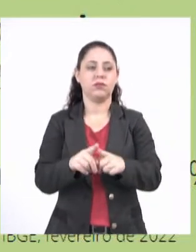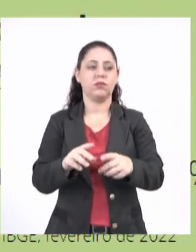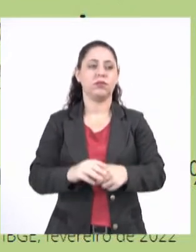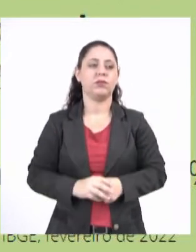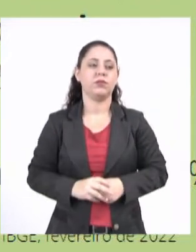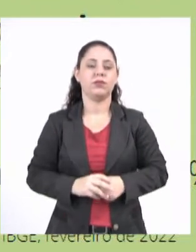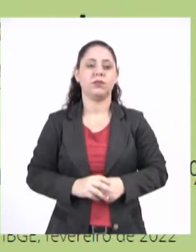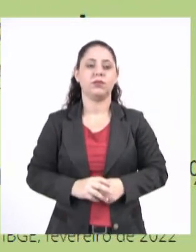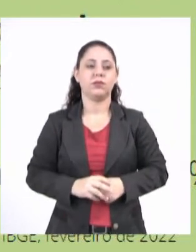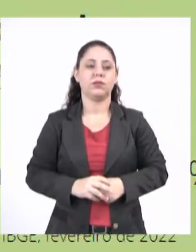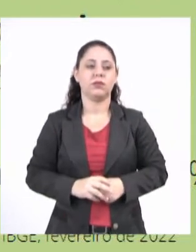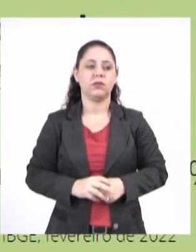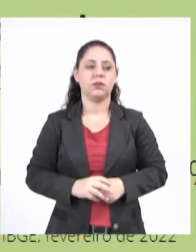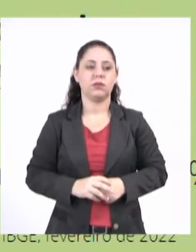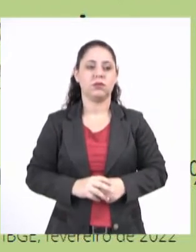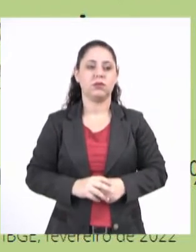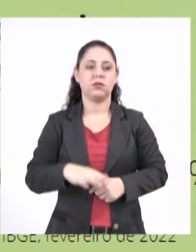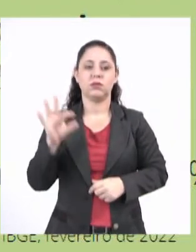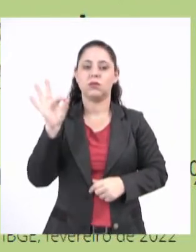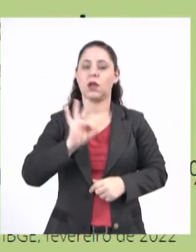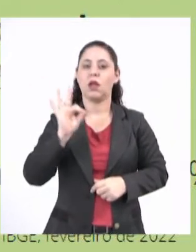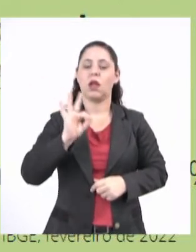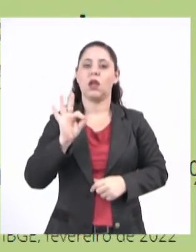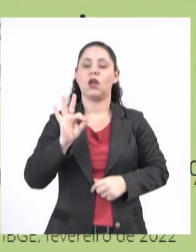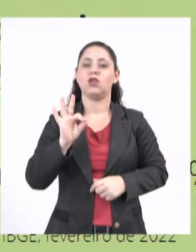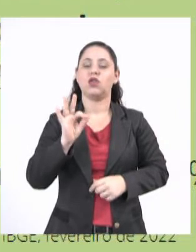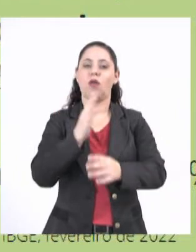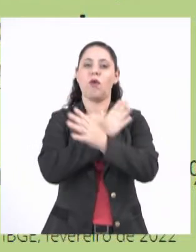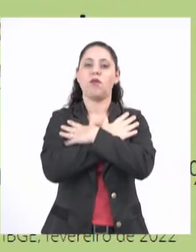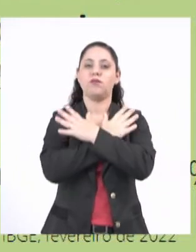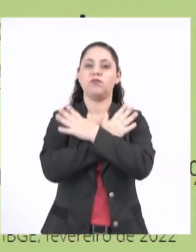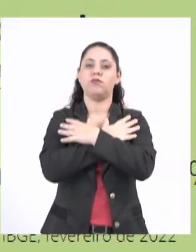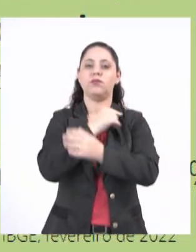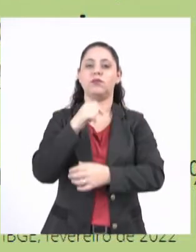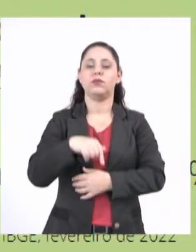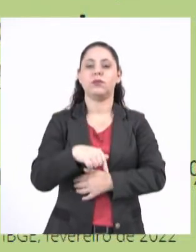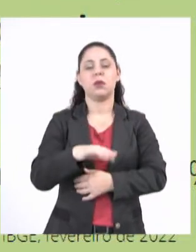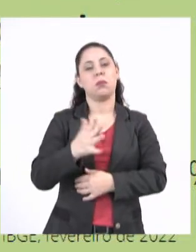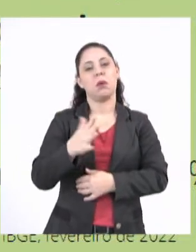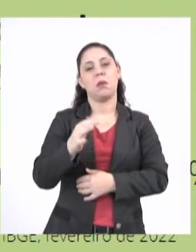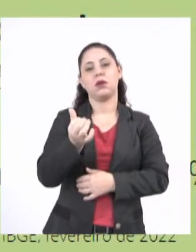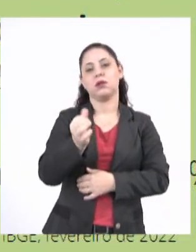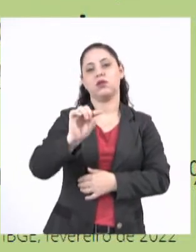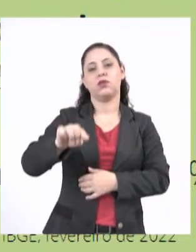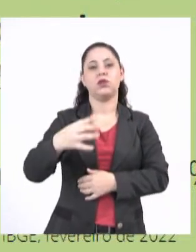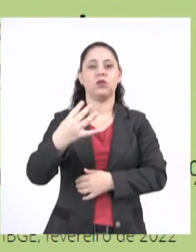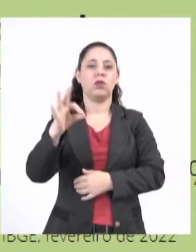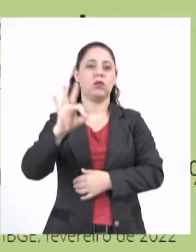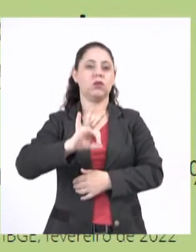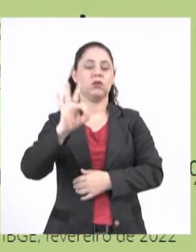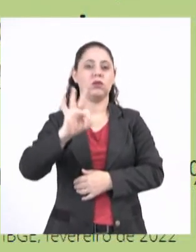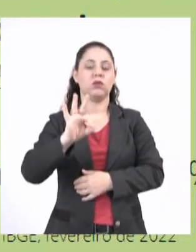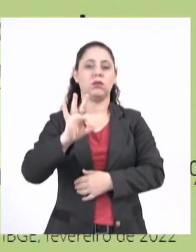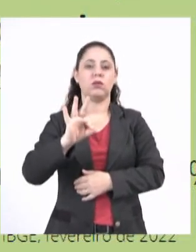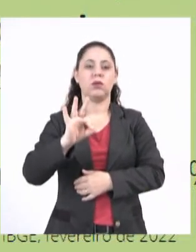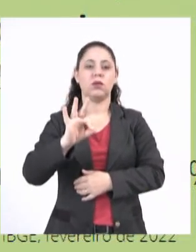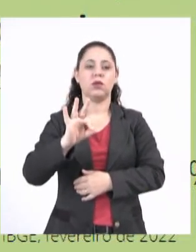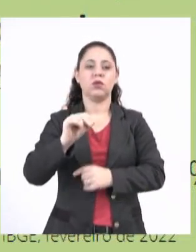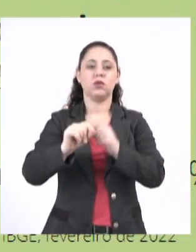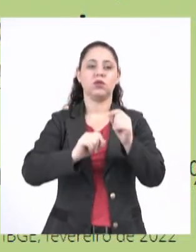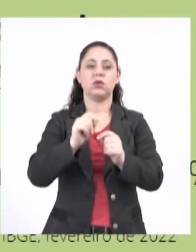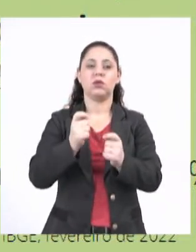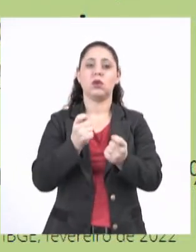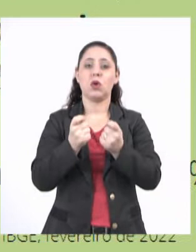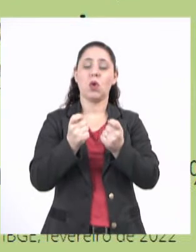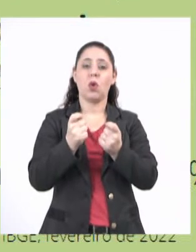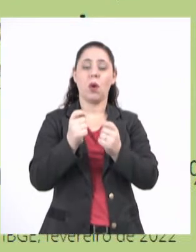questão da taxa de desemprego do Mato Grosso do Sul, que é cerca de 6,4%, foi comemorada aí como acho